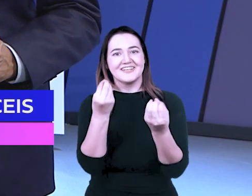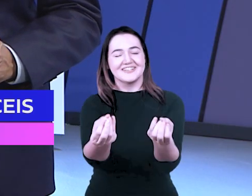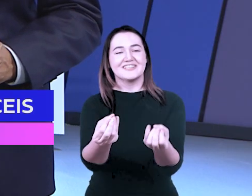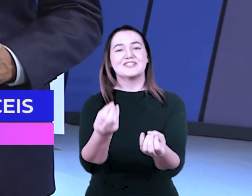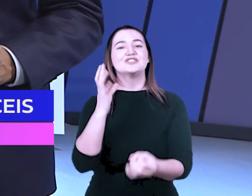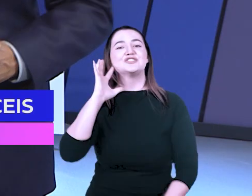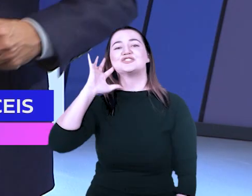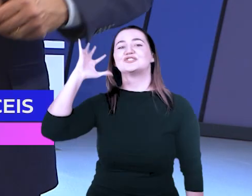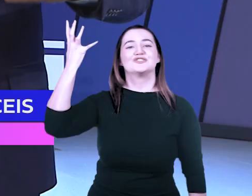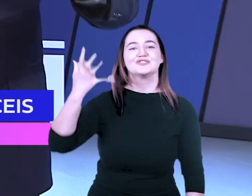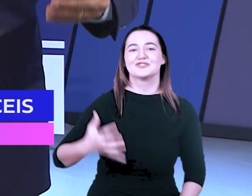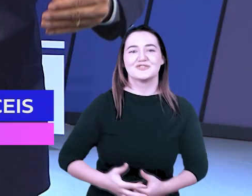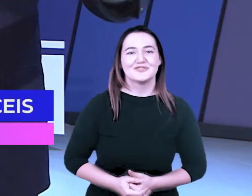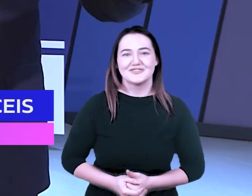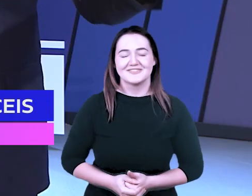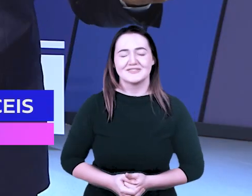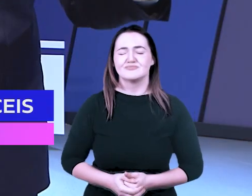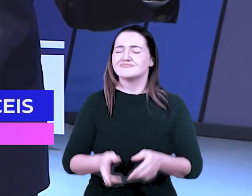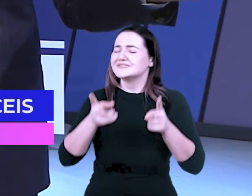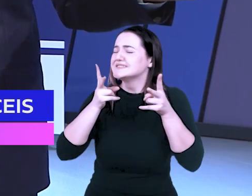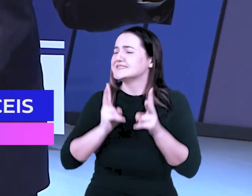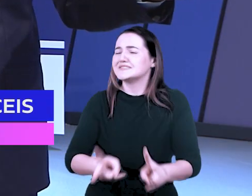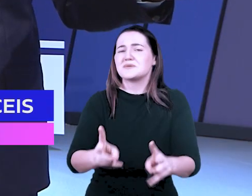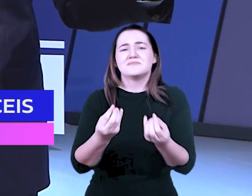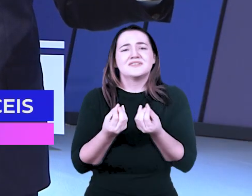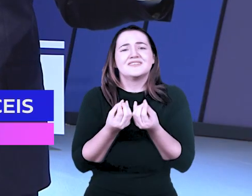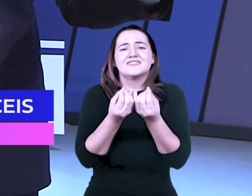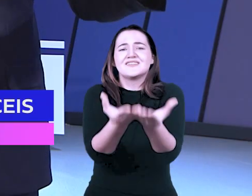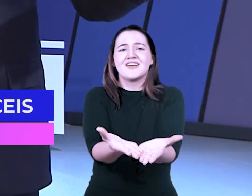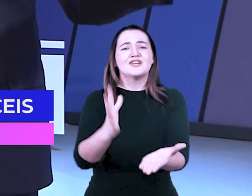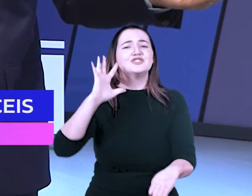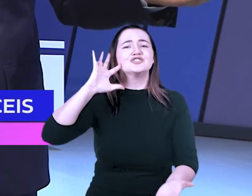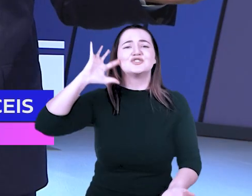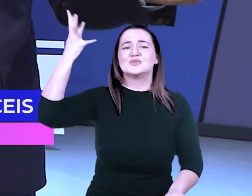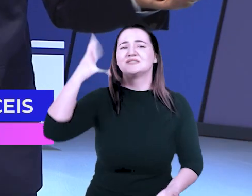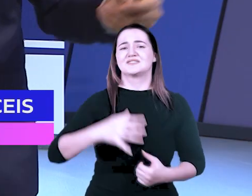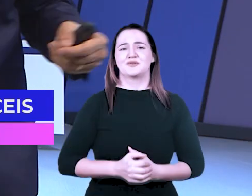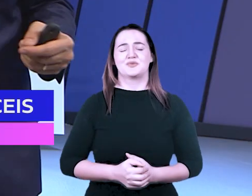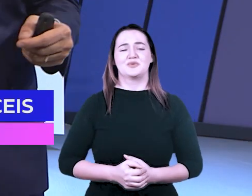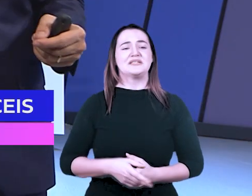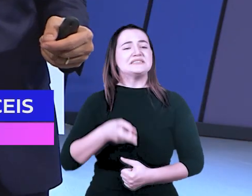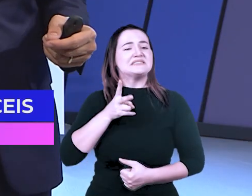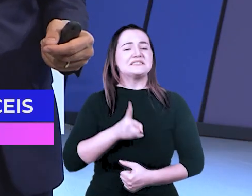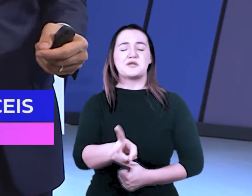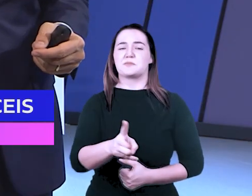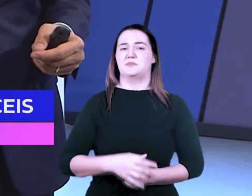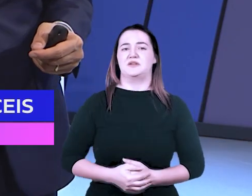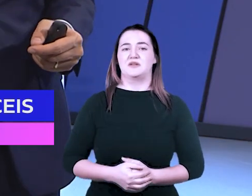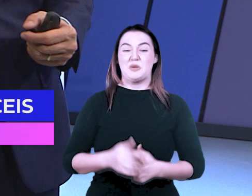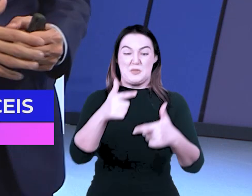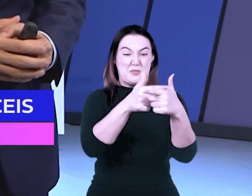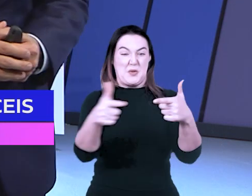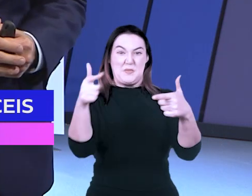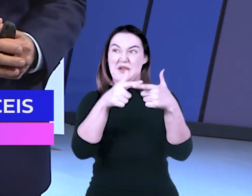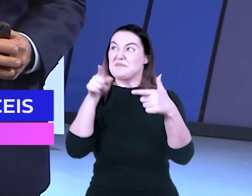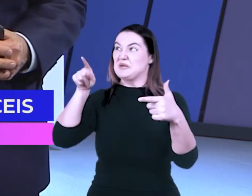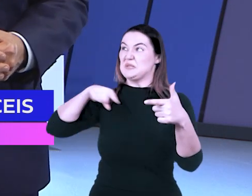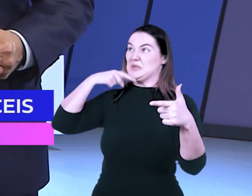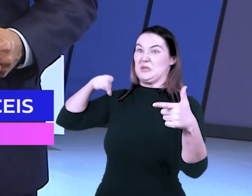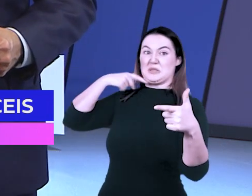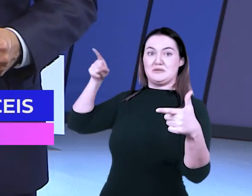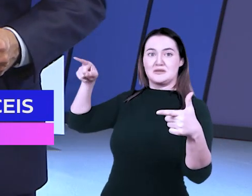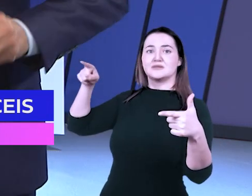para o seu problema. Ele sempre oferece uma solução. Ele sempre tem. Nenhum problema é maior do que